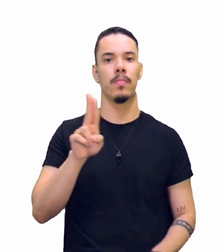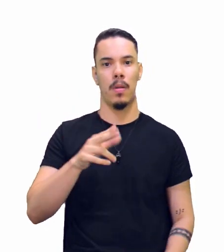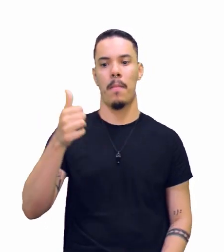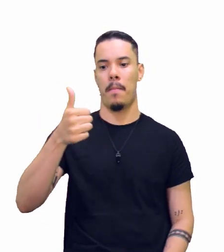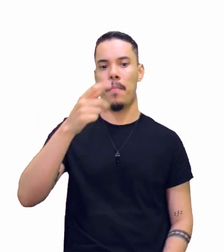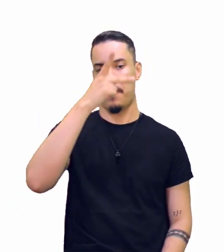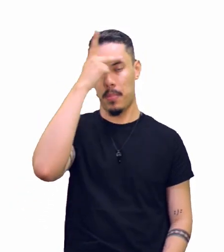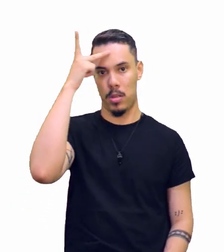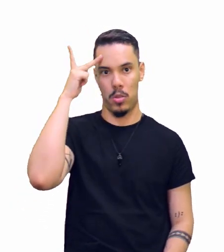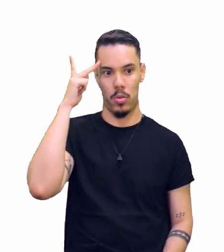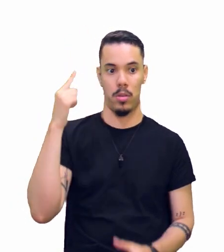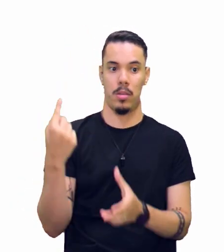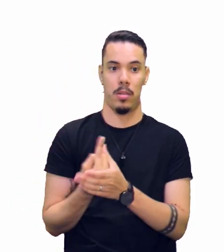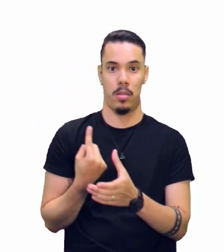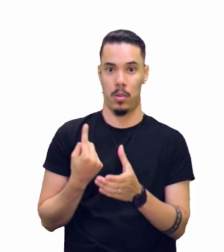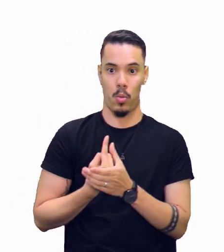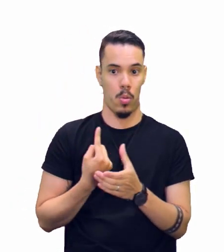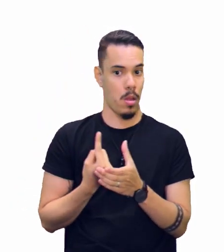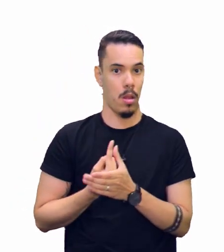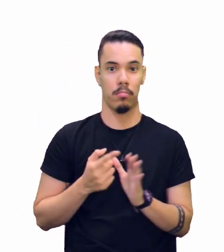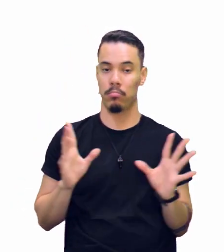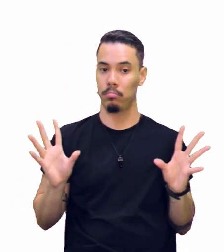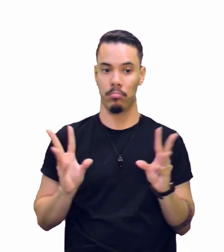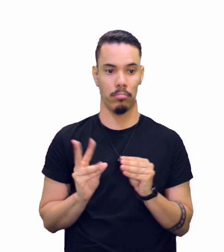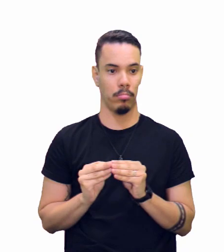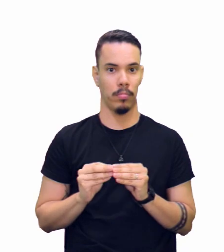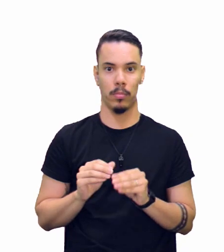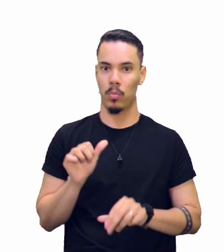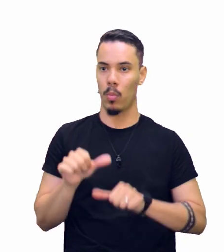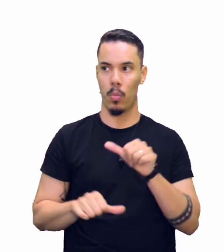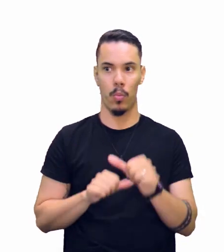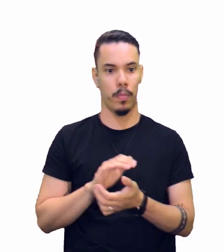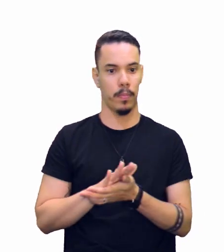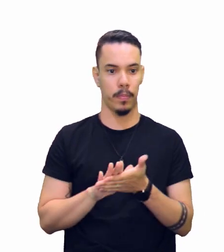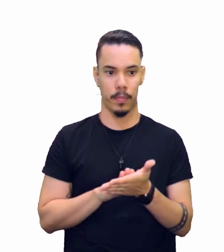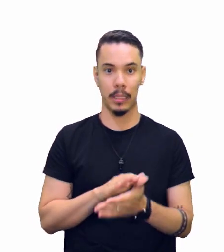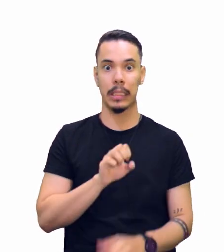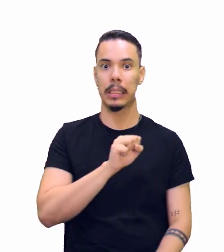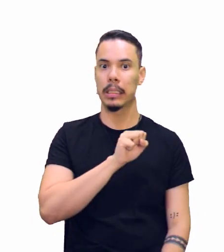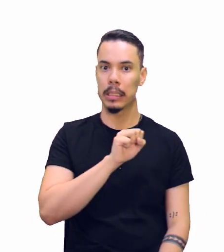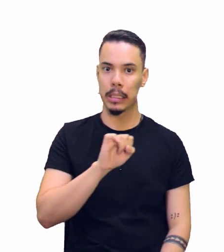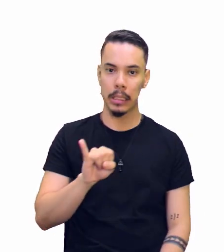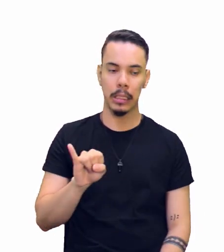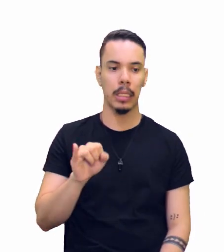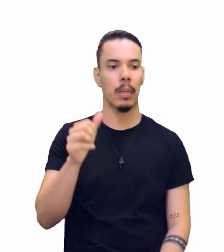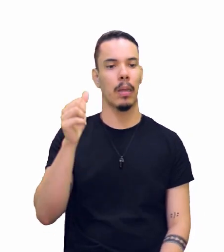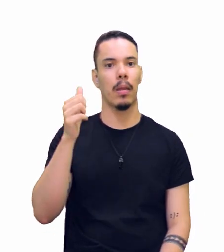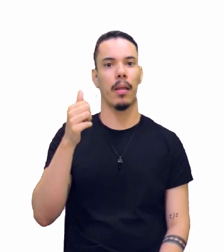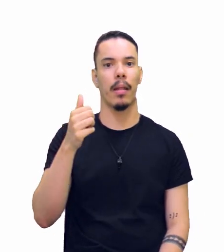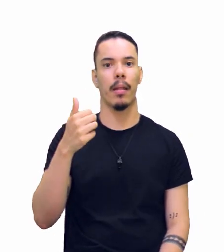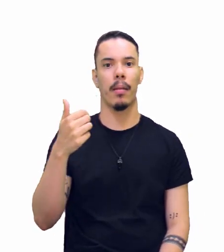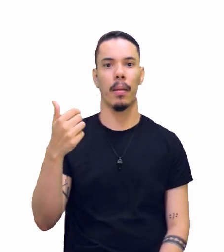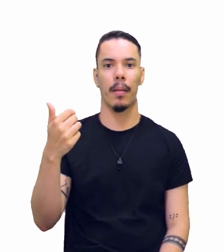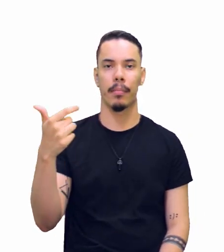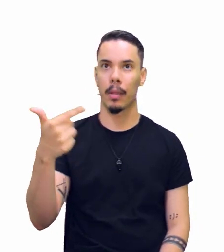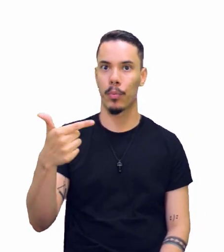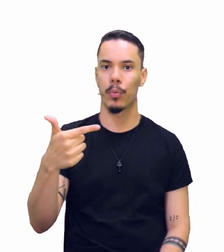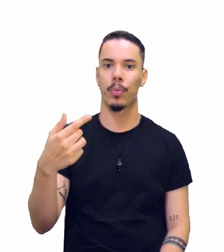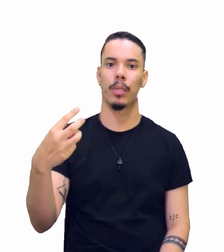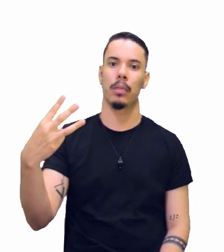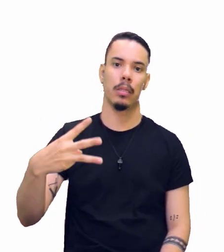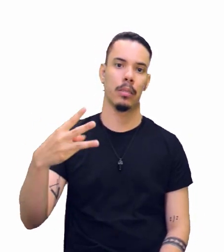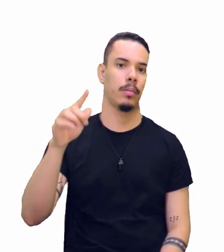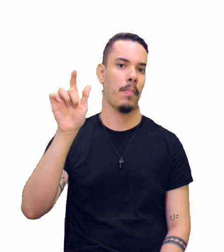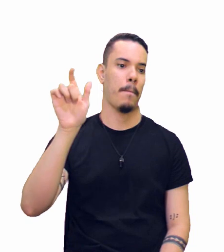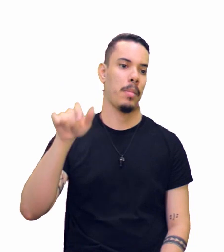pessoa do singular, querido, querida. Aí você não vai alterar nada. Se fosse she, ou he, ou qualquer